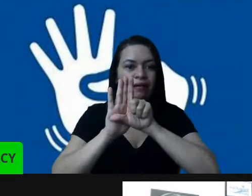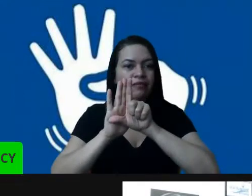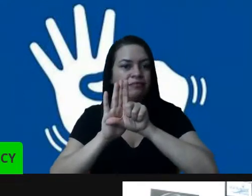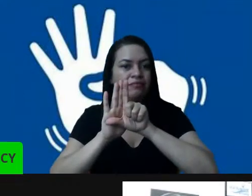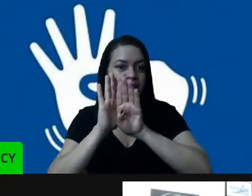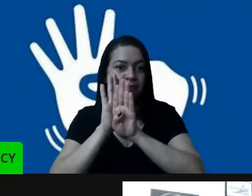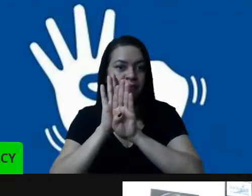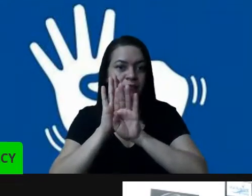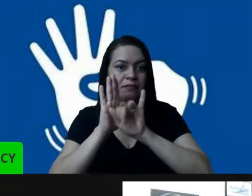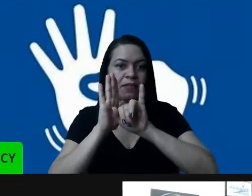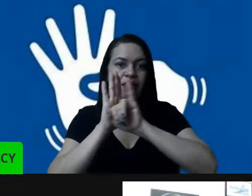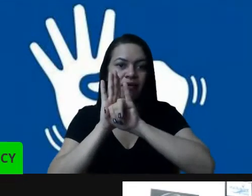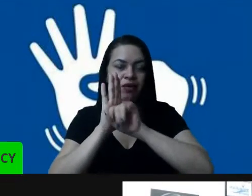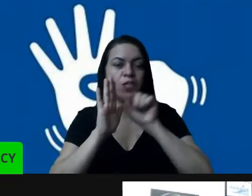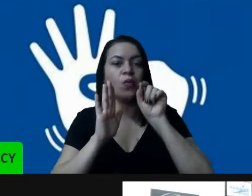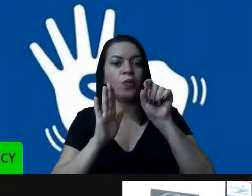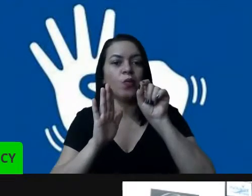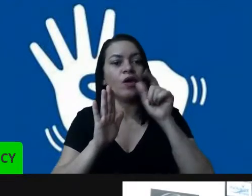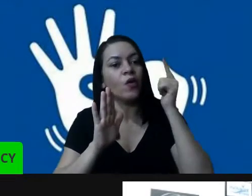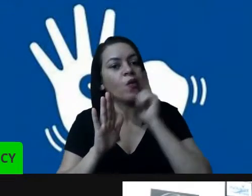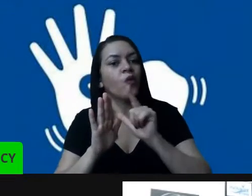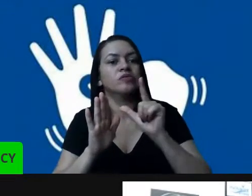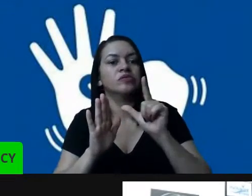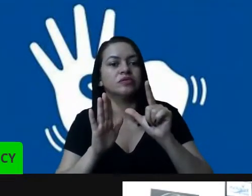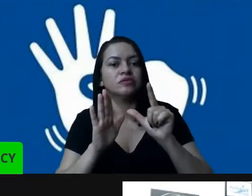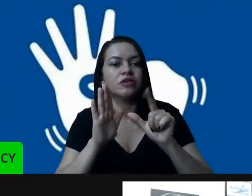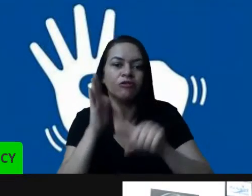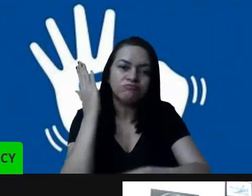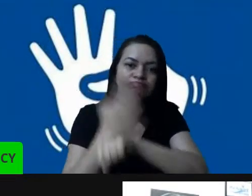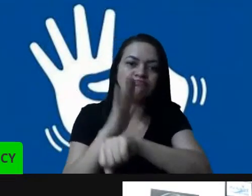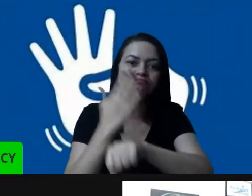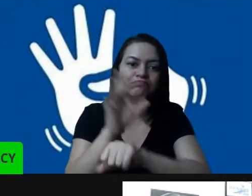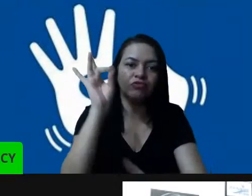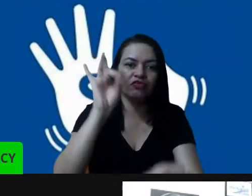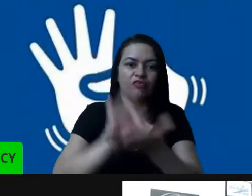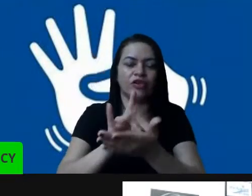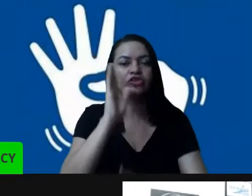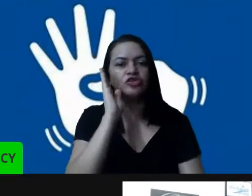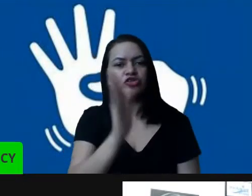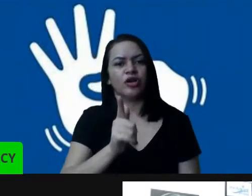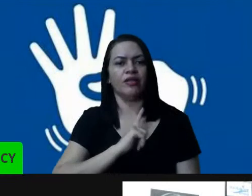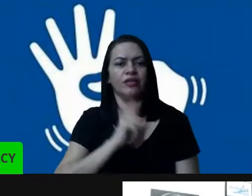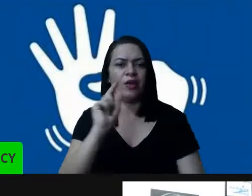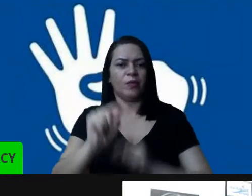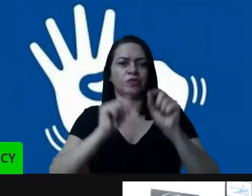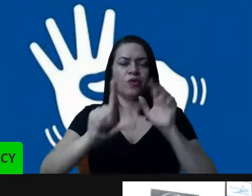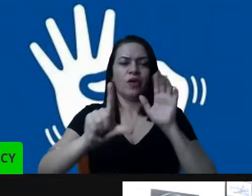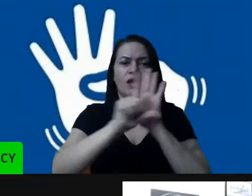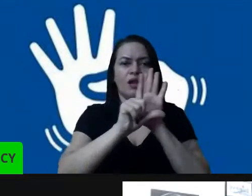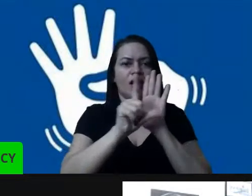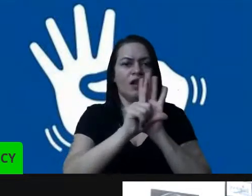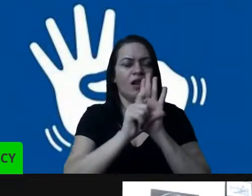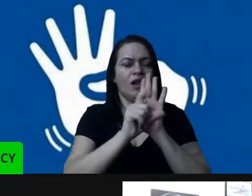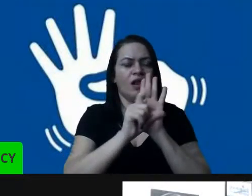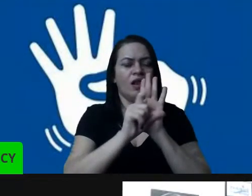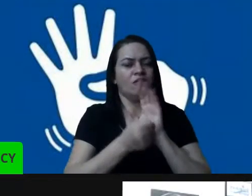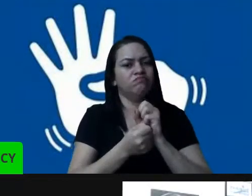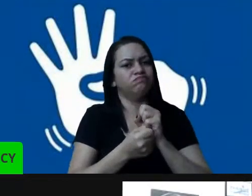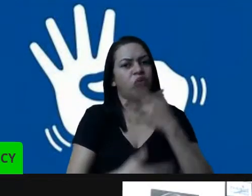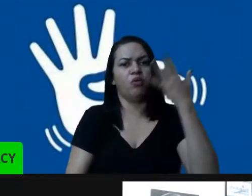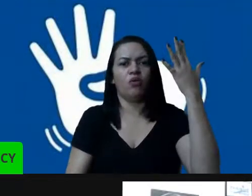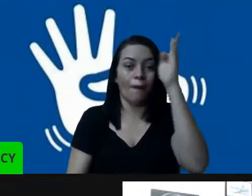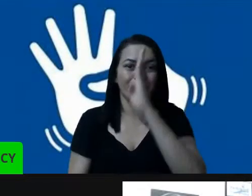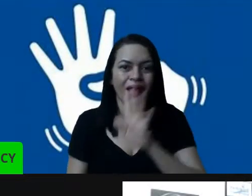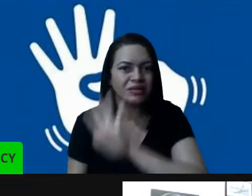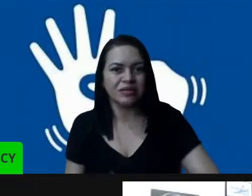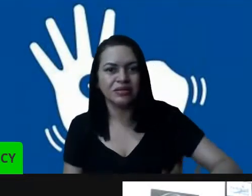seja efetivada. A gente já tem um arcabouço legislativo gigantesco. O Brasil, ele é